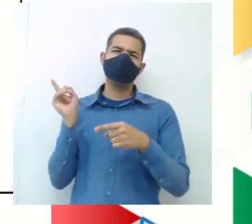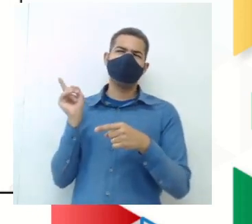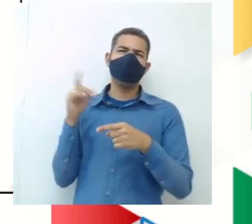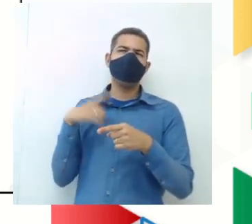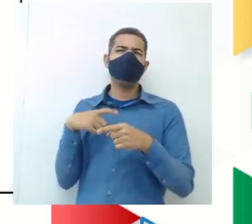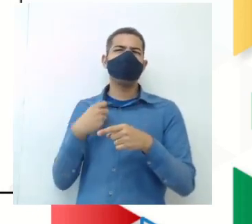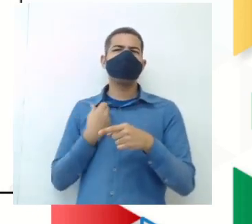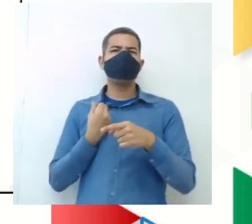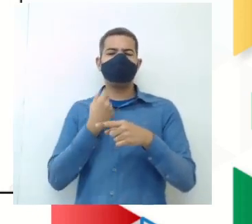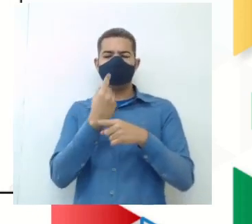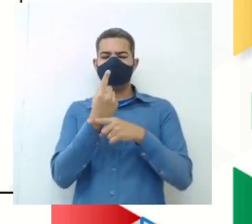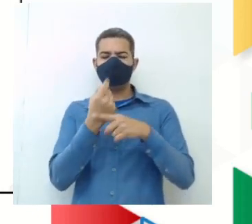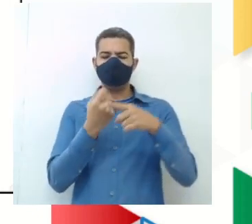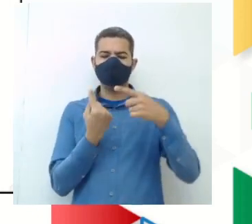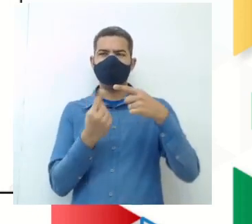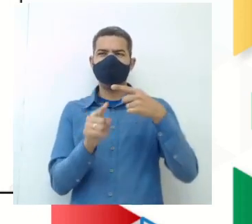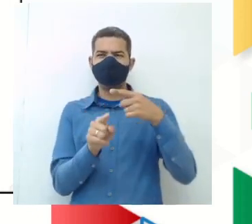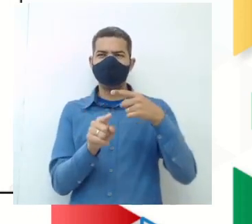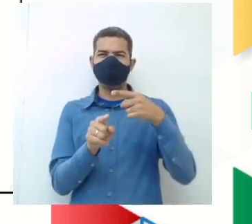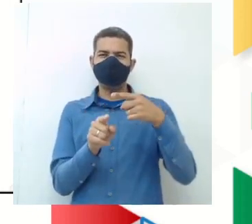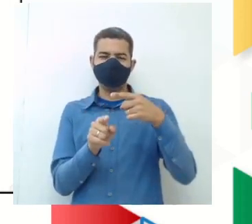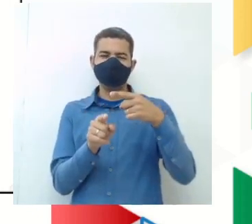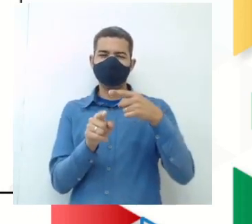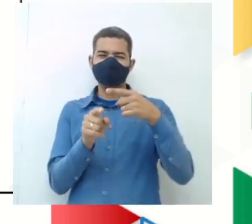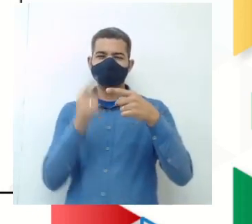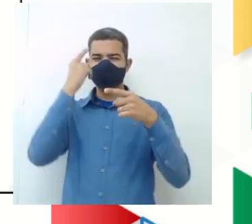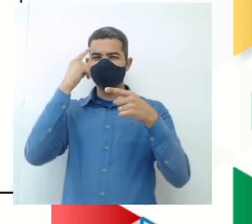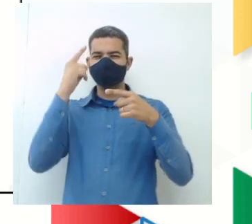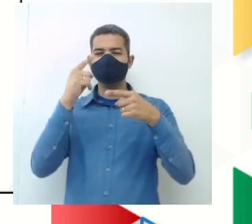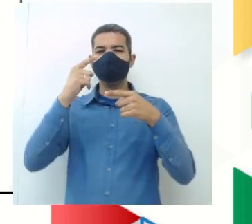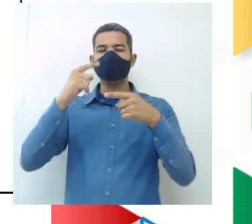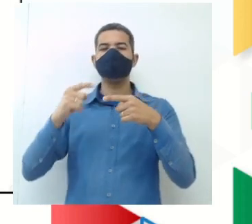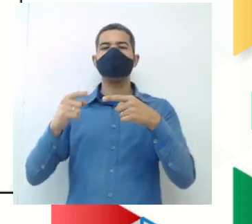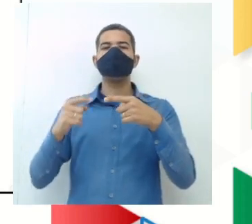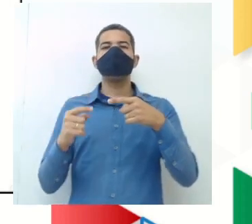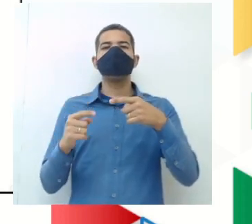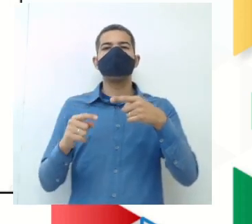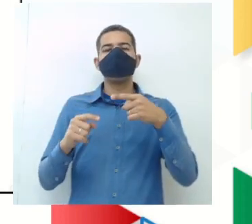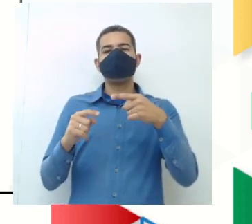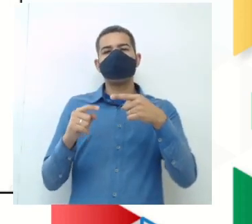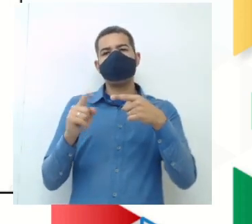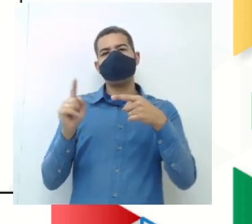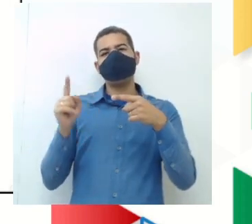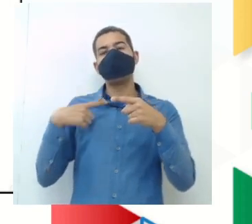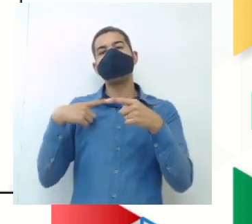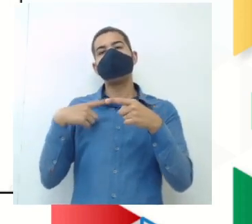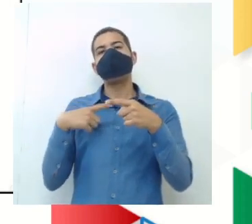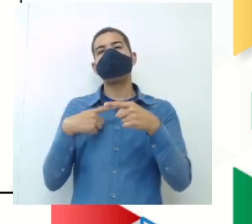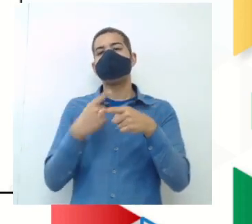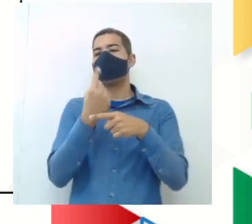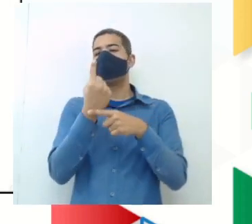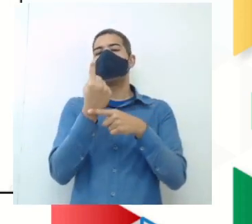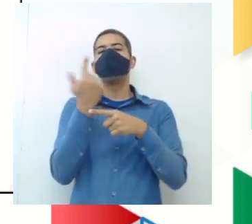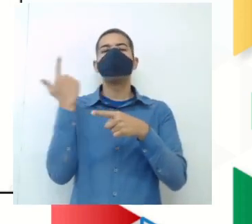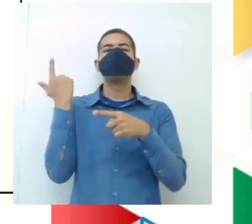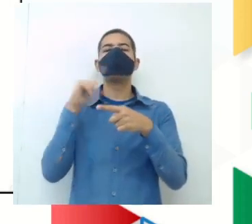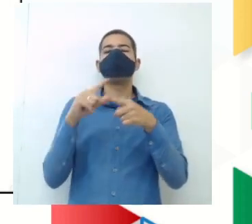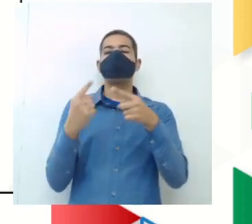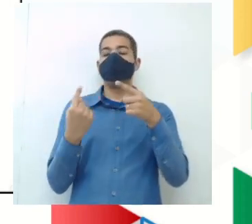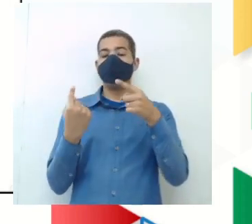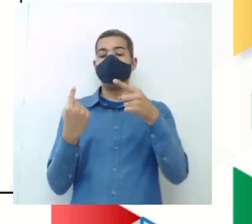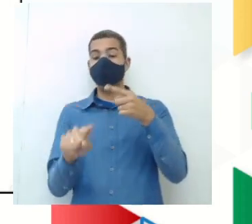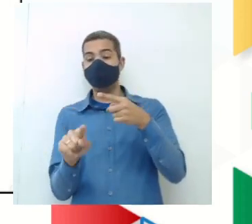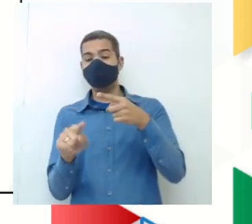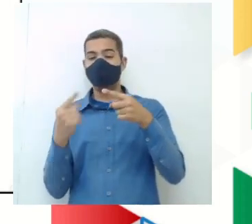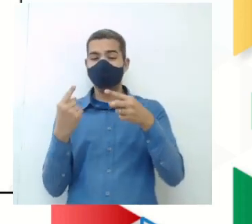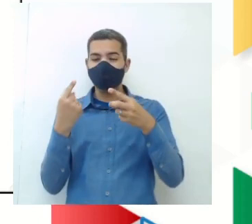o numerador é 1 e o denominador está sendo 1000, ou seja, eu tenho uma chance em 1000, tá? Essa é a